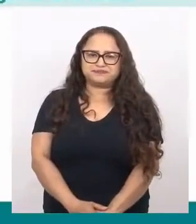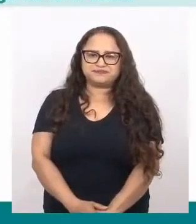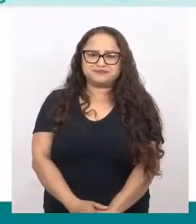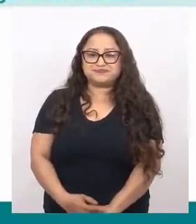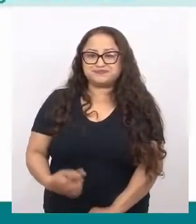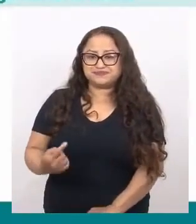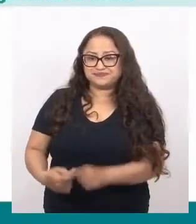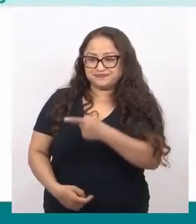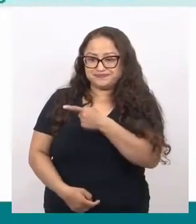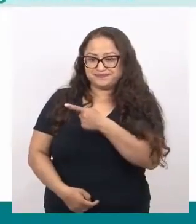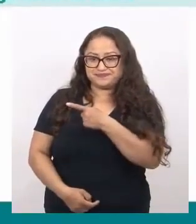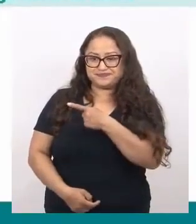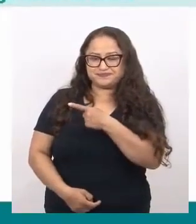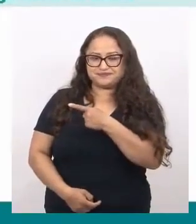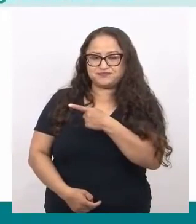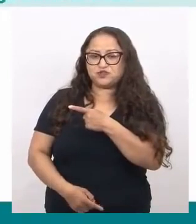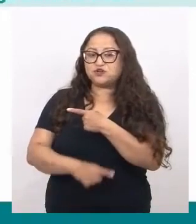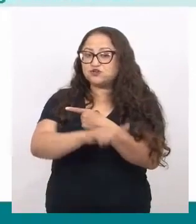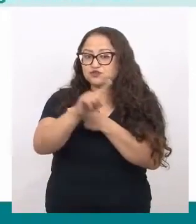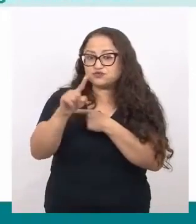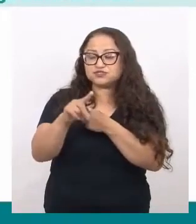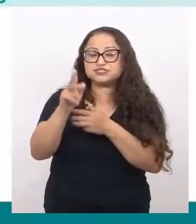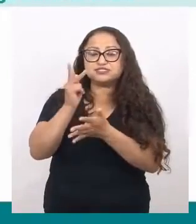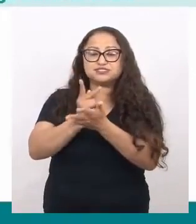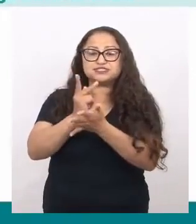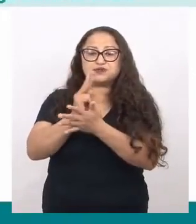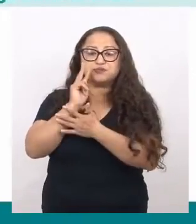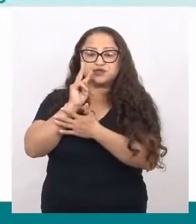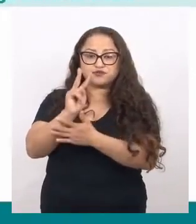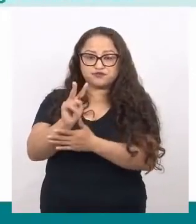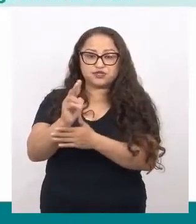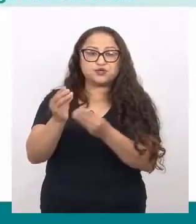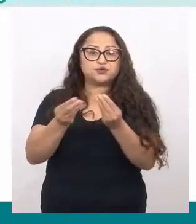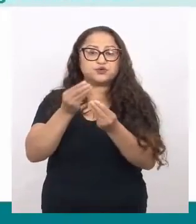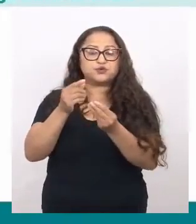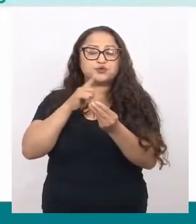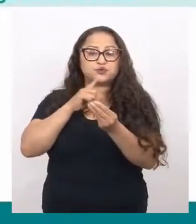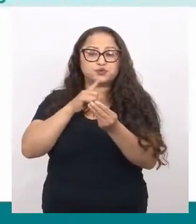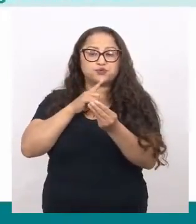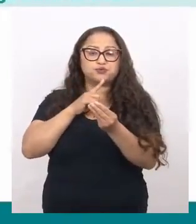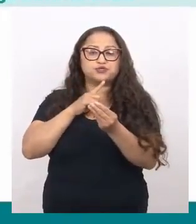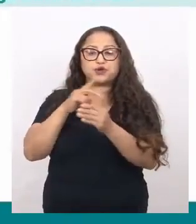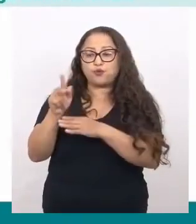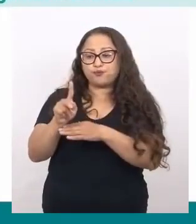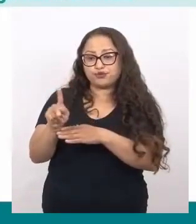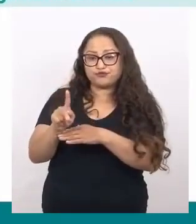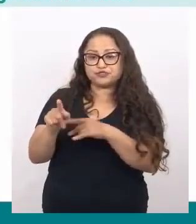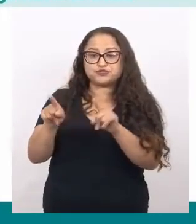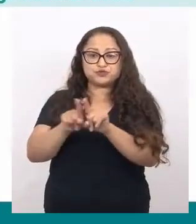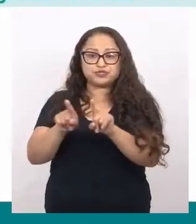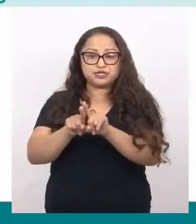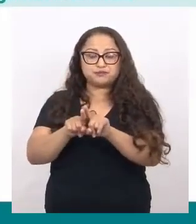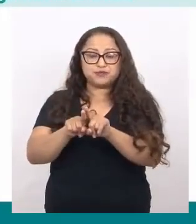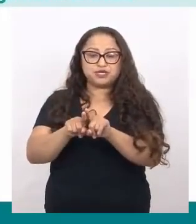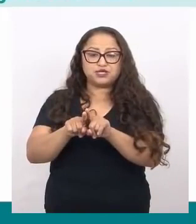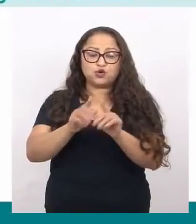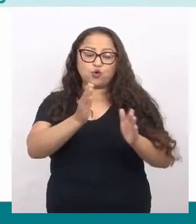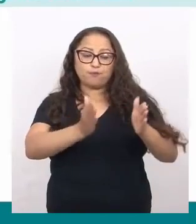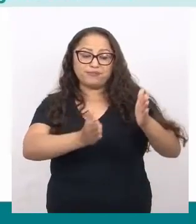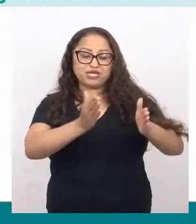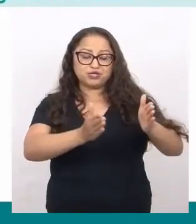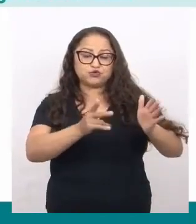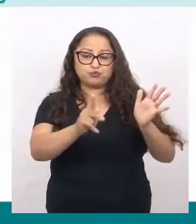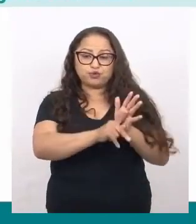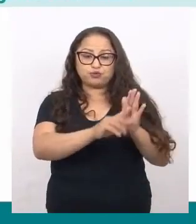Na atribuição, vocês vão sempre olhar para a manifestação de interesse do professor e também para a jornada dele no caso dos